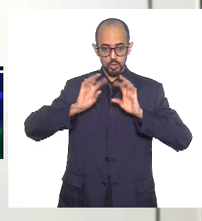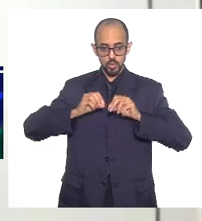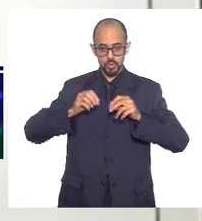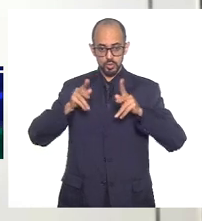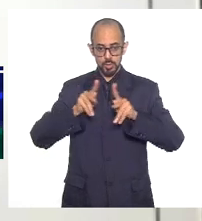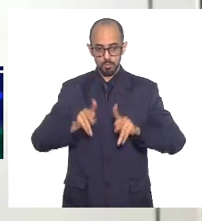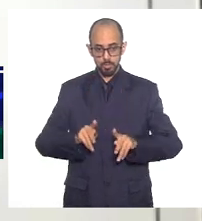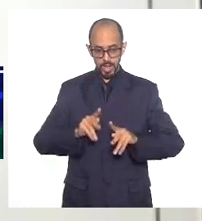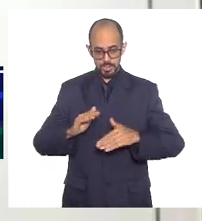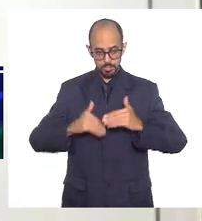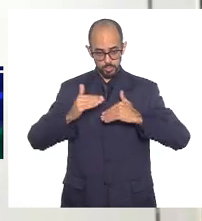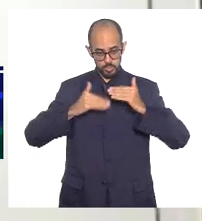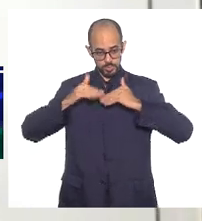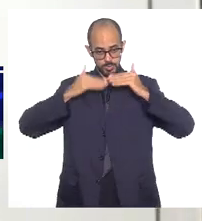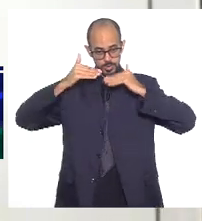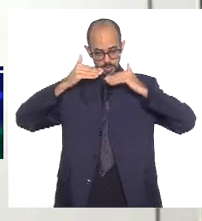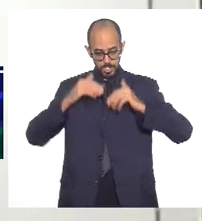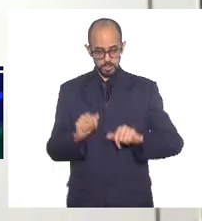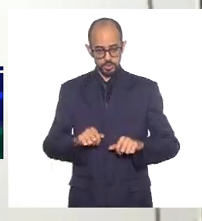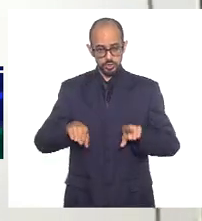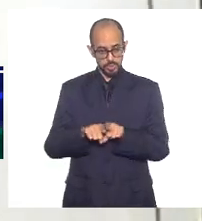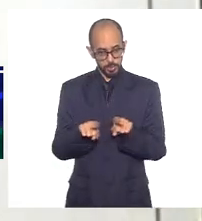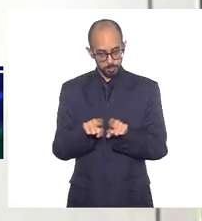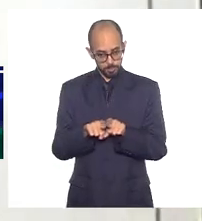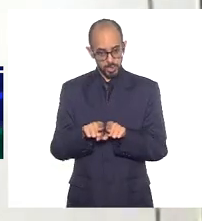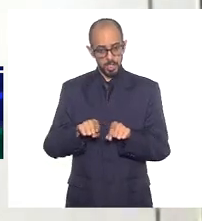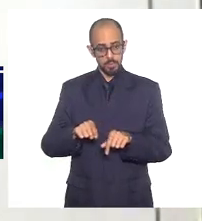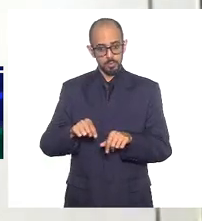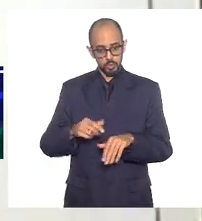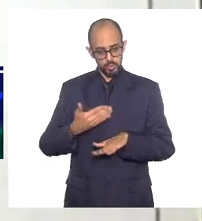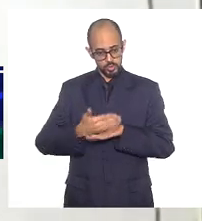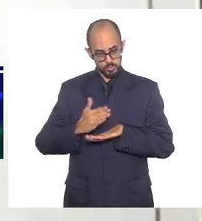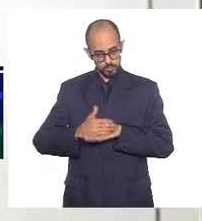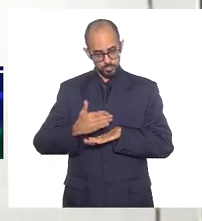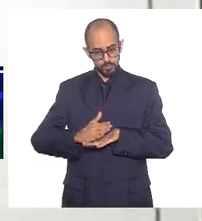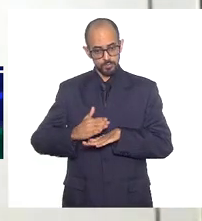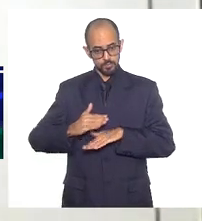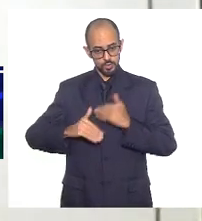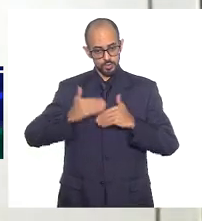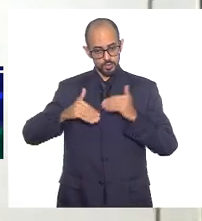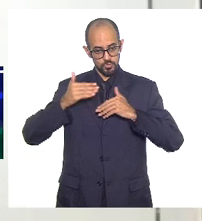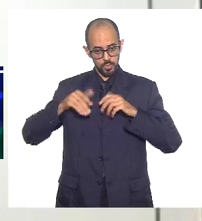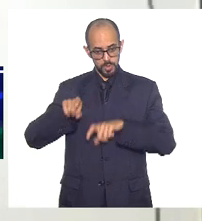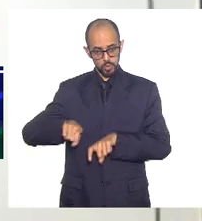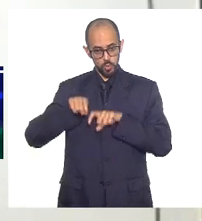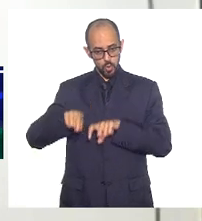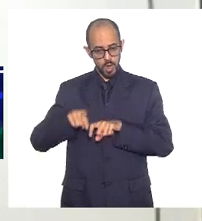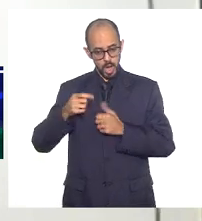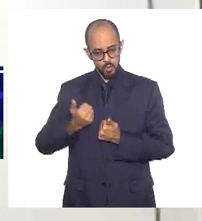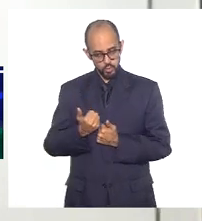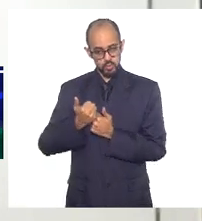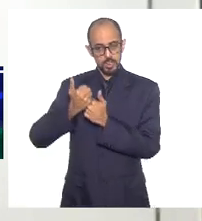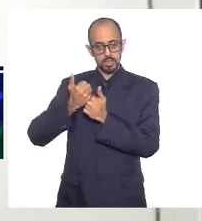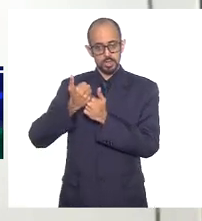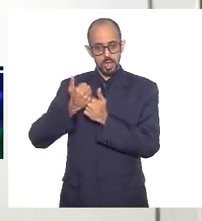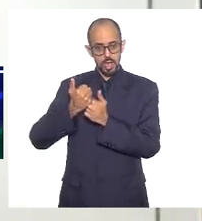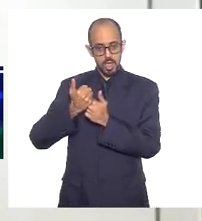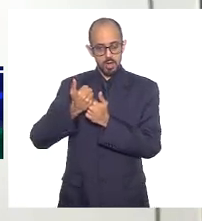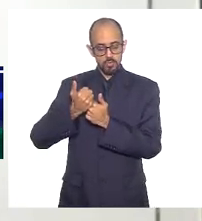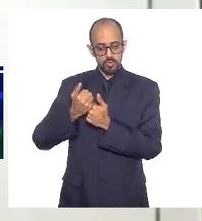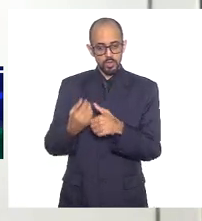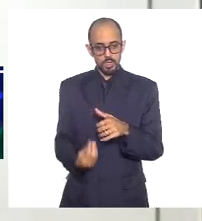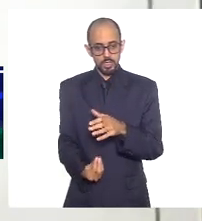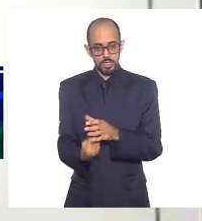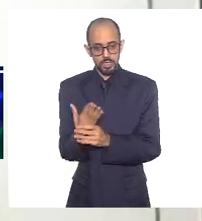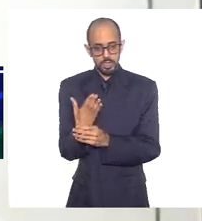e prosperidade além de ser executora da política estadual de desenvolvimento rural sustentável agroecologia e produção orgânica do estado do Rio